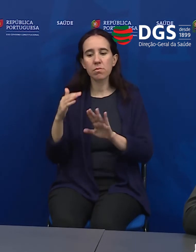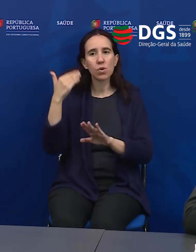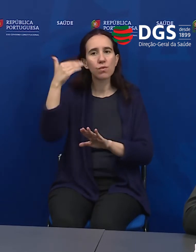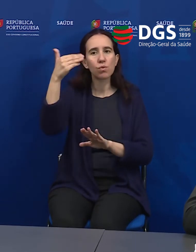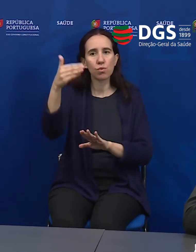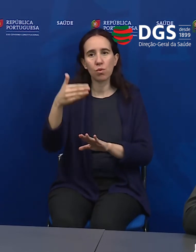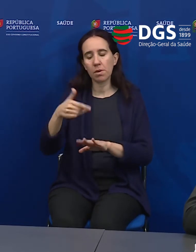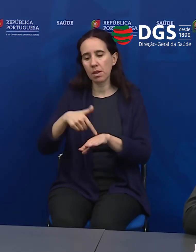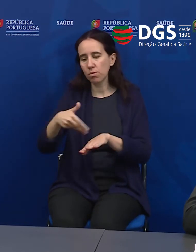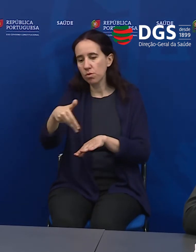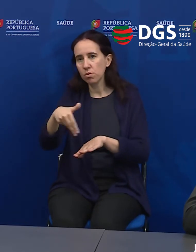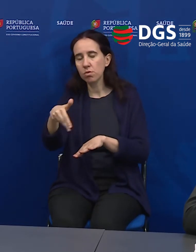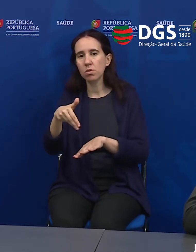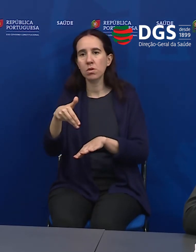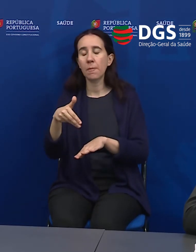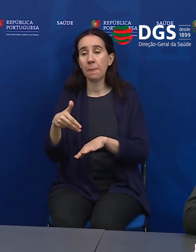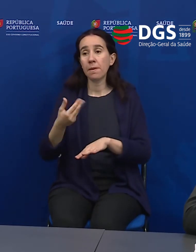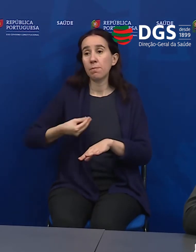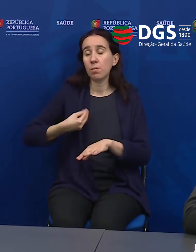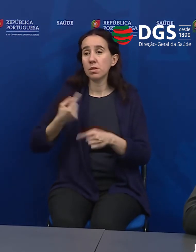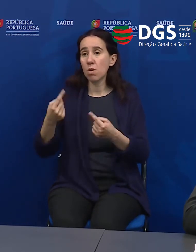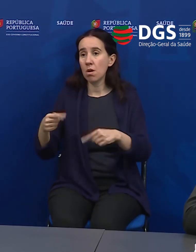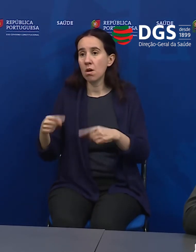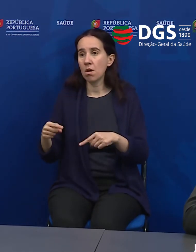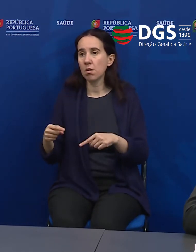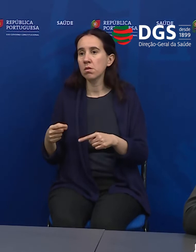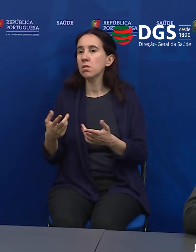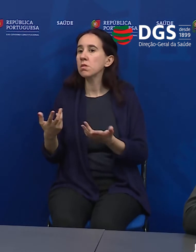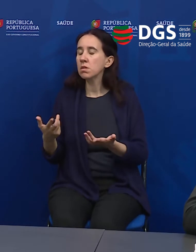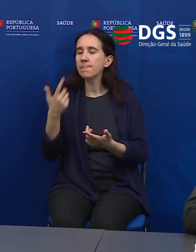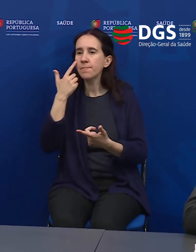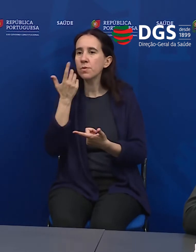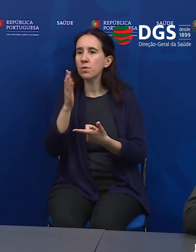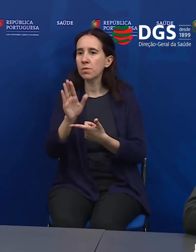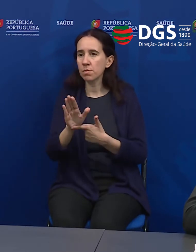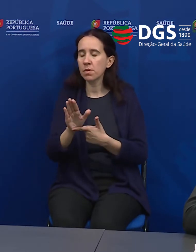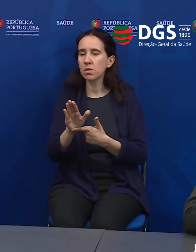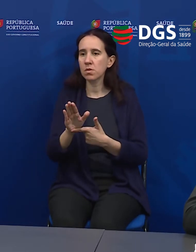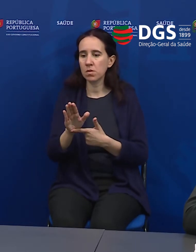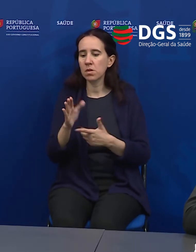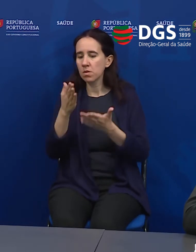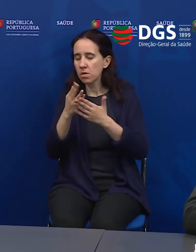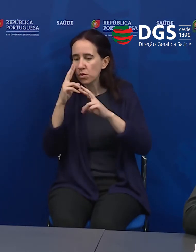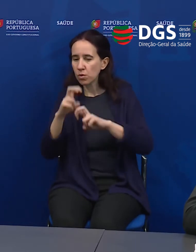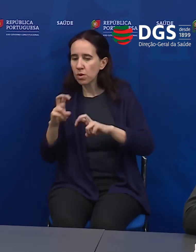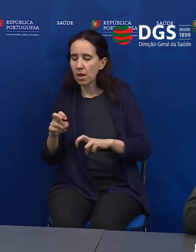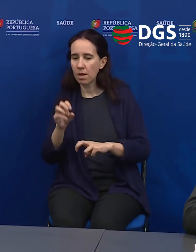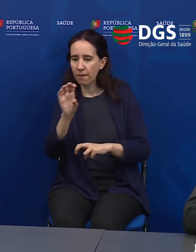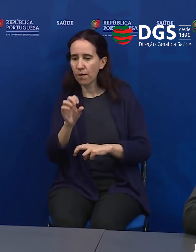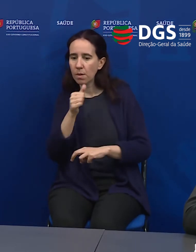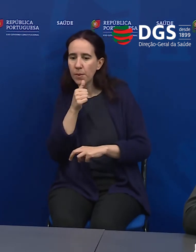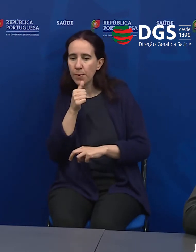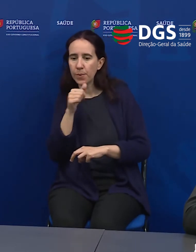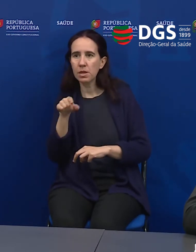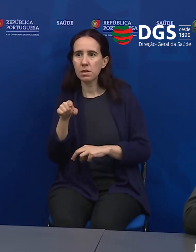para os próximos tempos, com a preocupação de, nomeadamente, estudarmos formas de